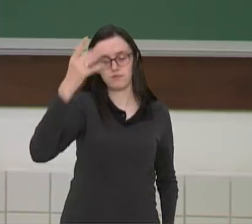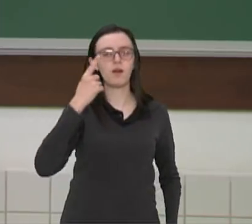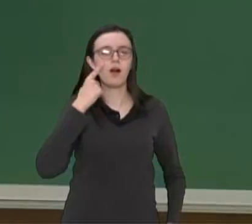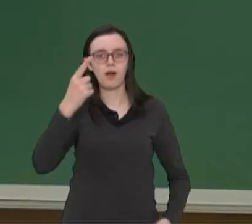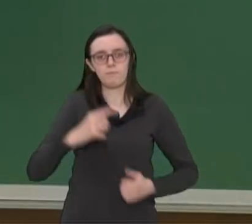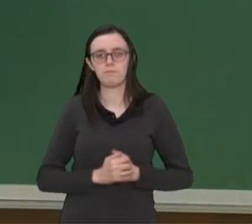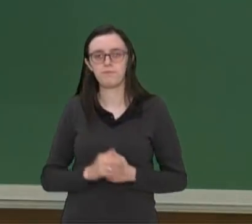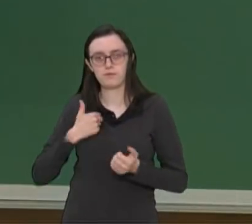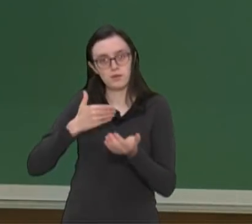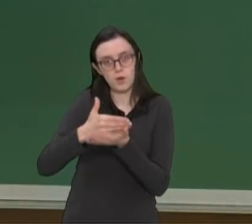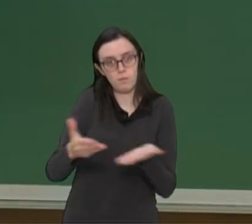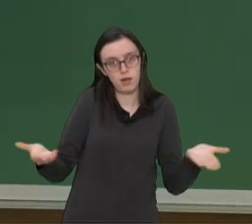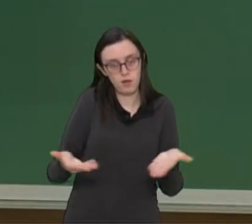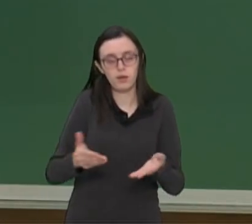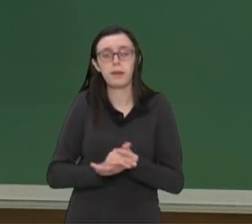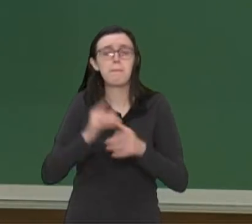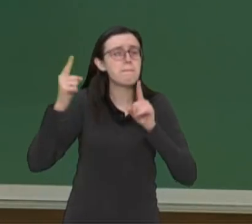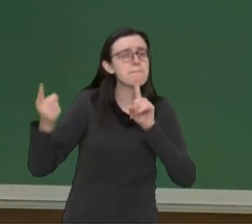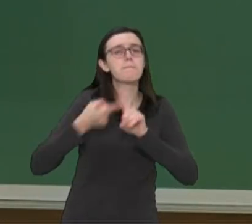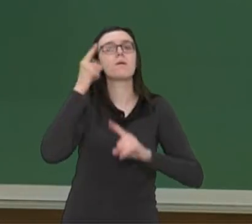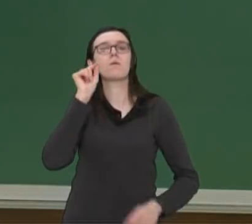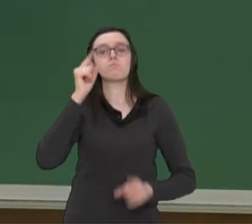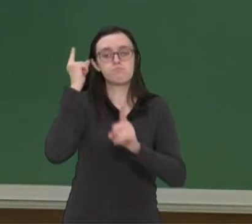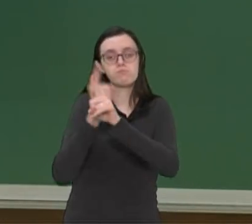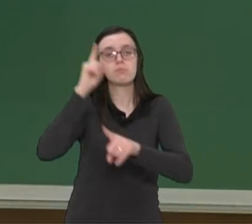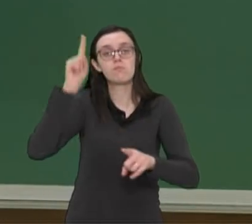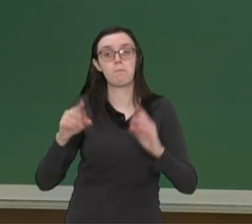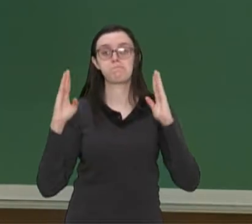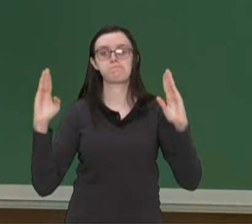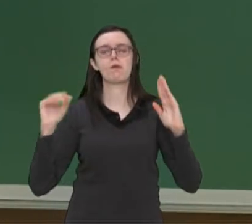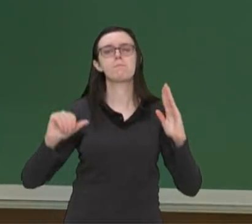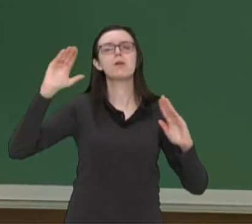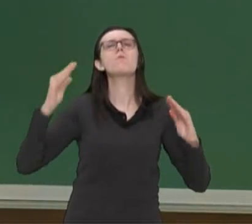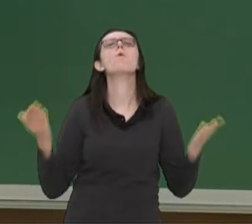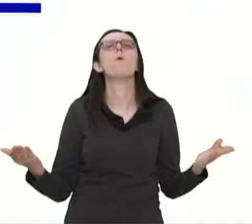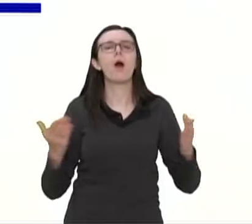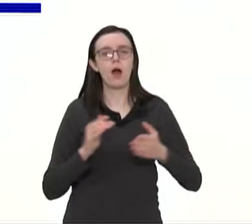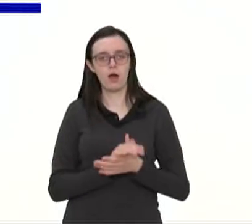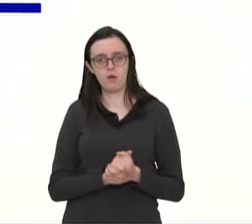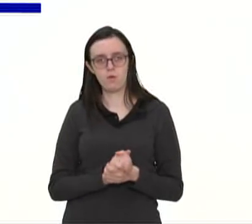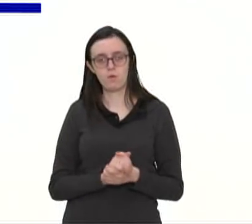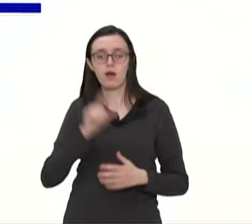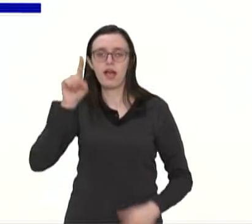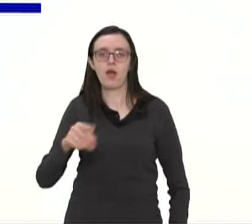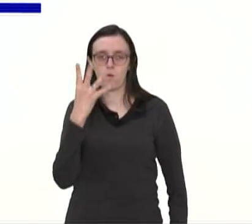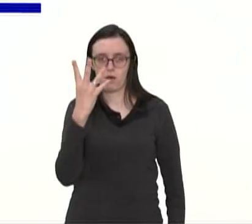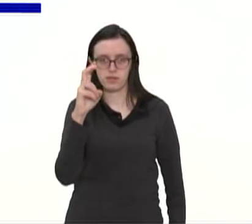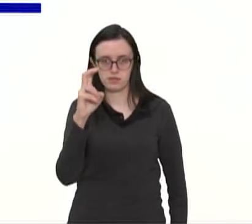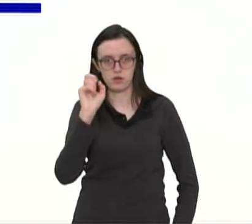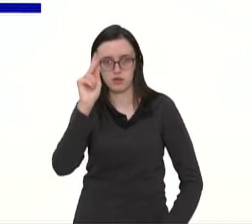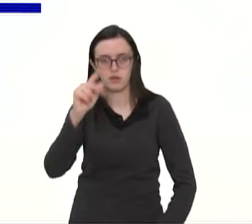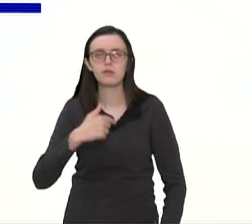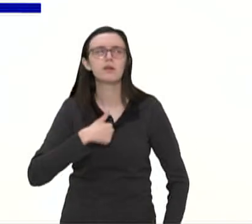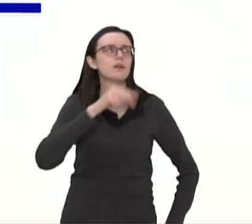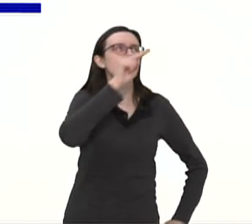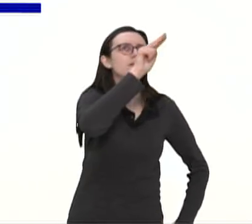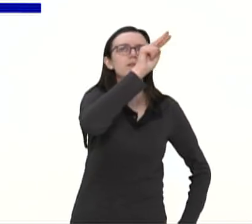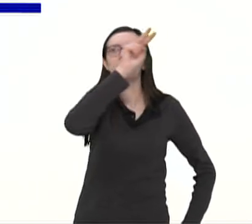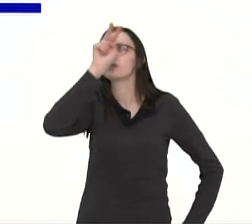Então vamos começar aqui, gente. Primeira coisa, achar a maior distância. Qual que é a maior distância? 45. Tá? Então, eu vou